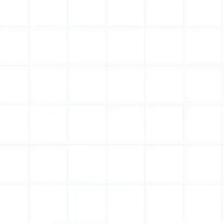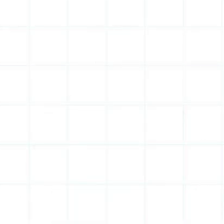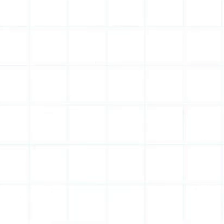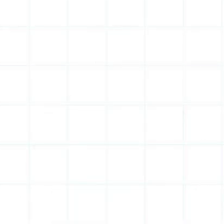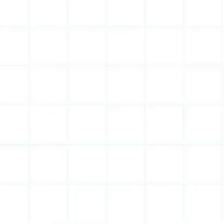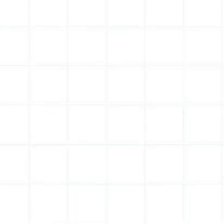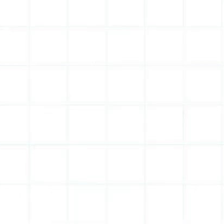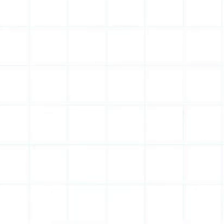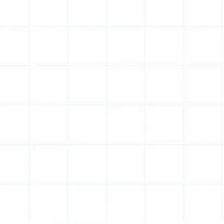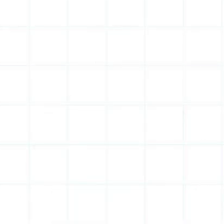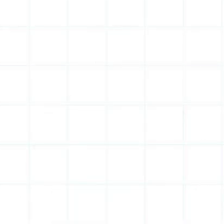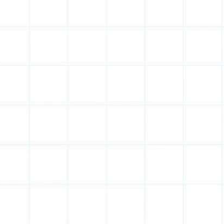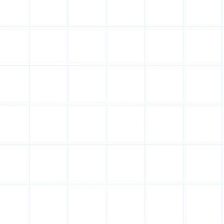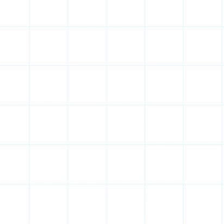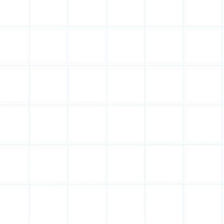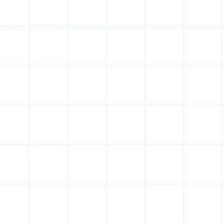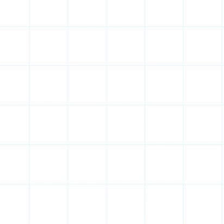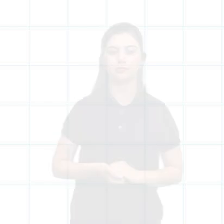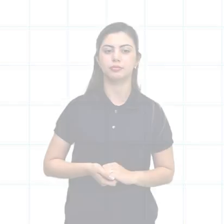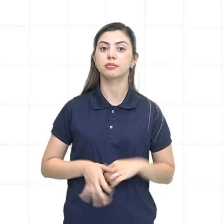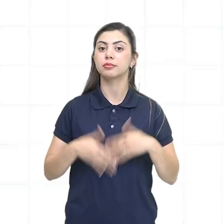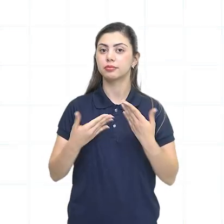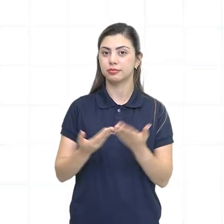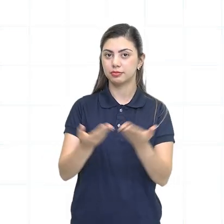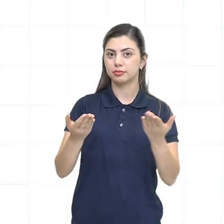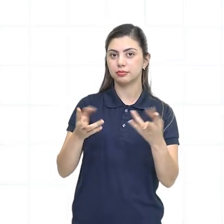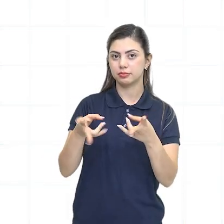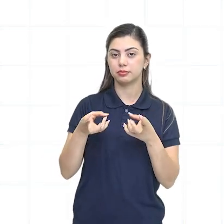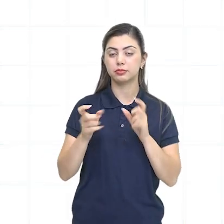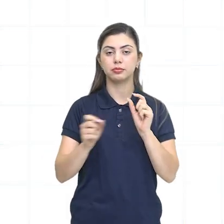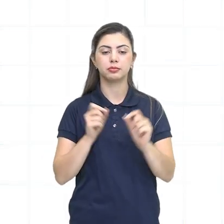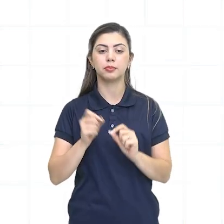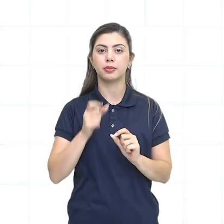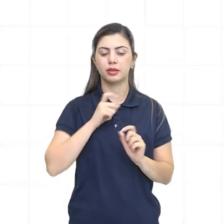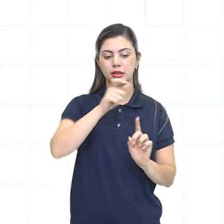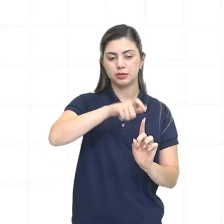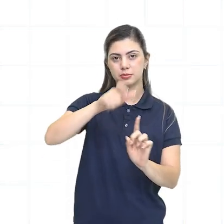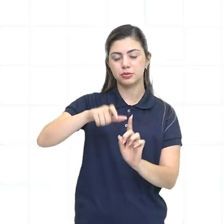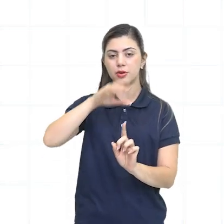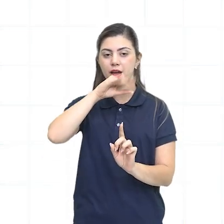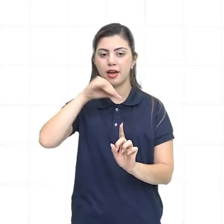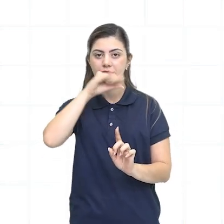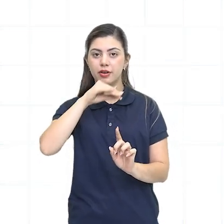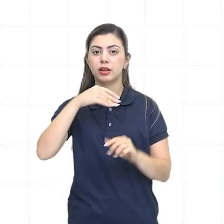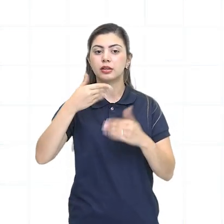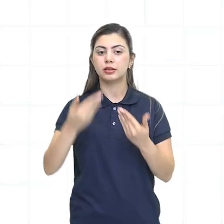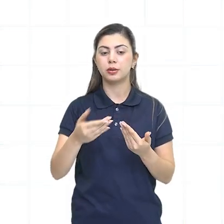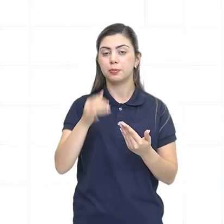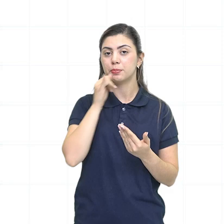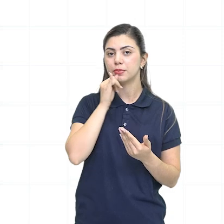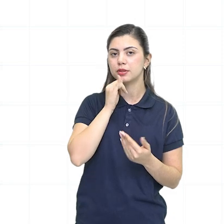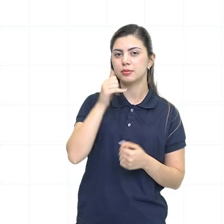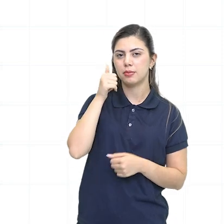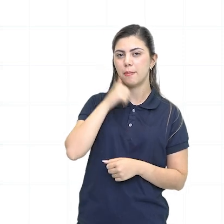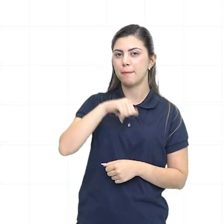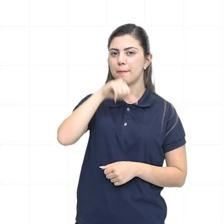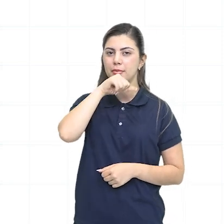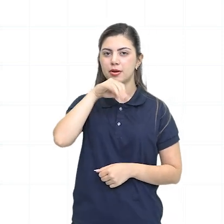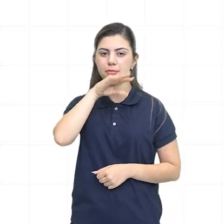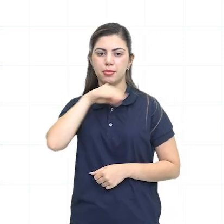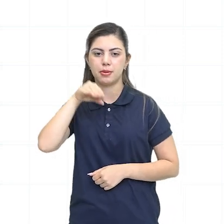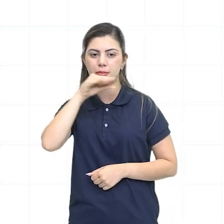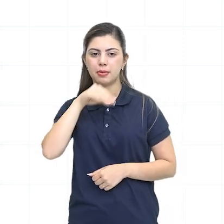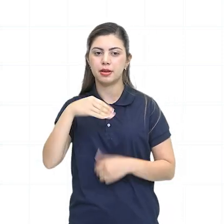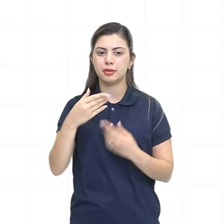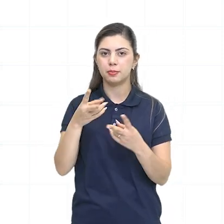o travessão, veja que está na fala das personagens, quando está na fala da mãe, né, diz,